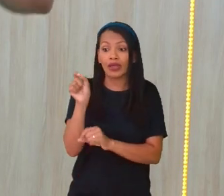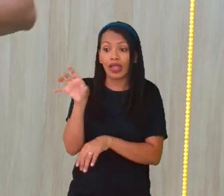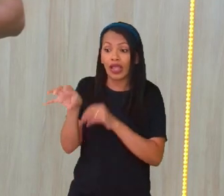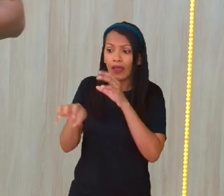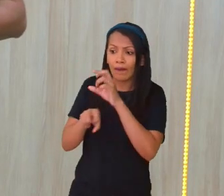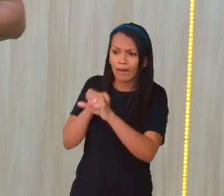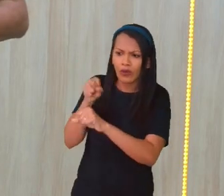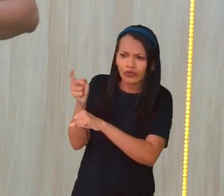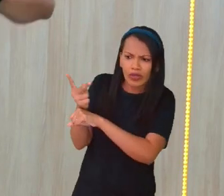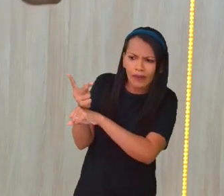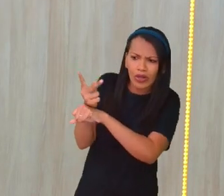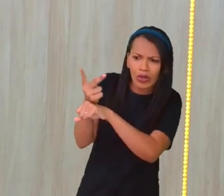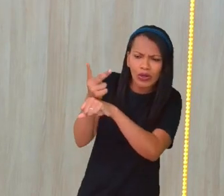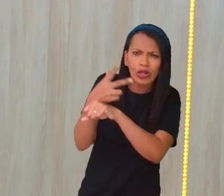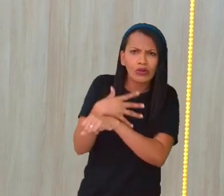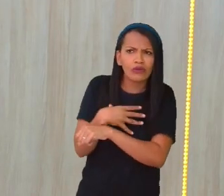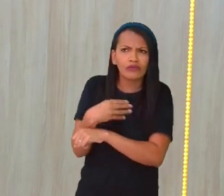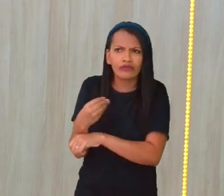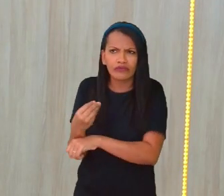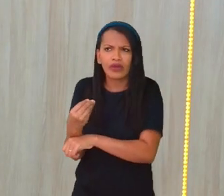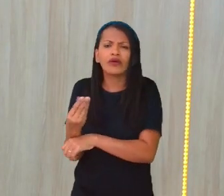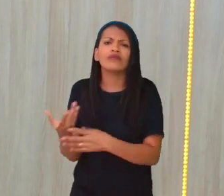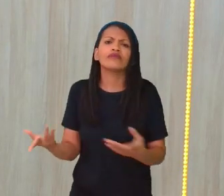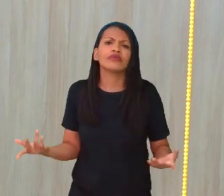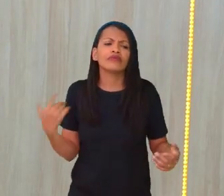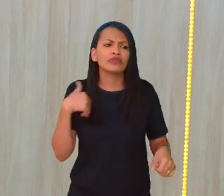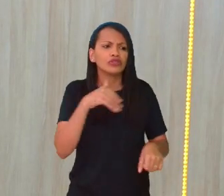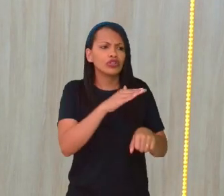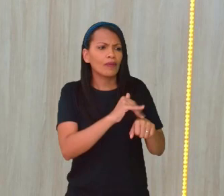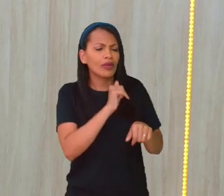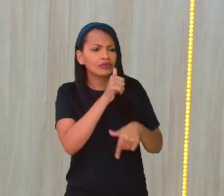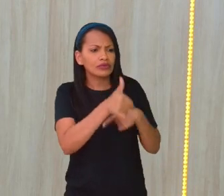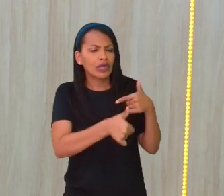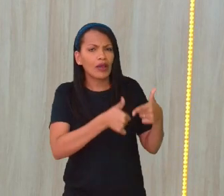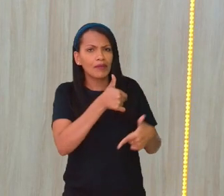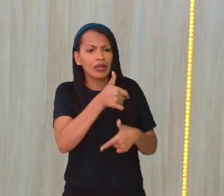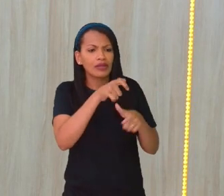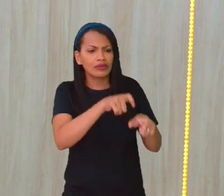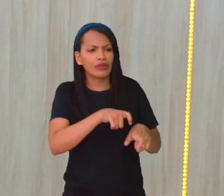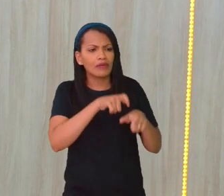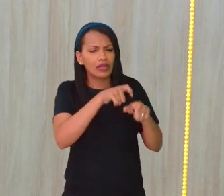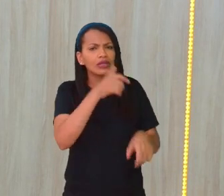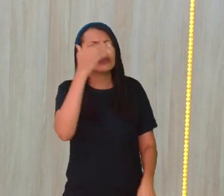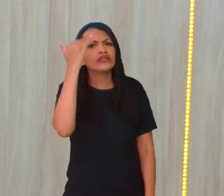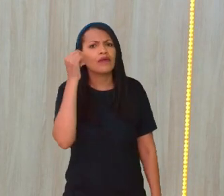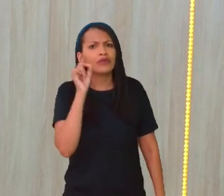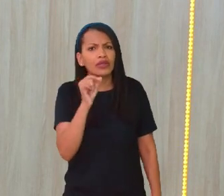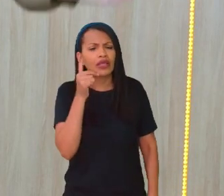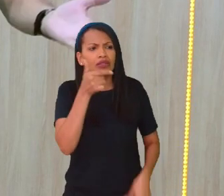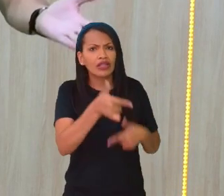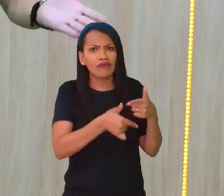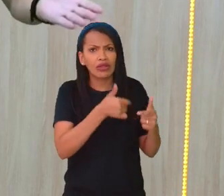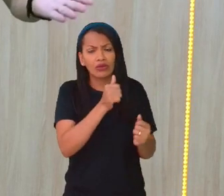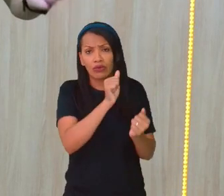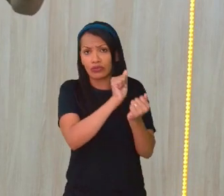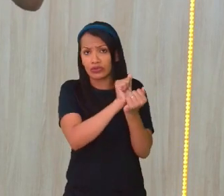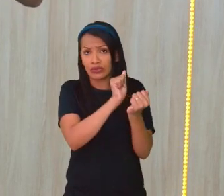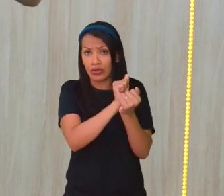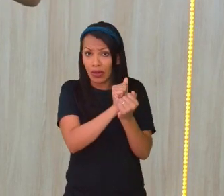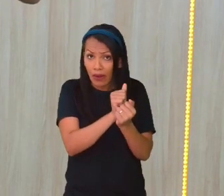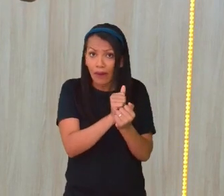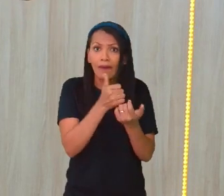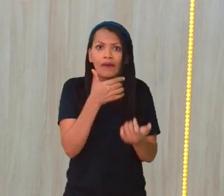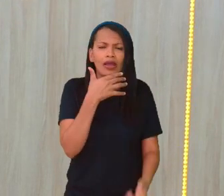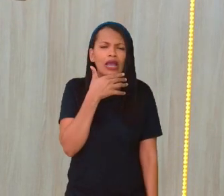filho. O filho foi contactado para trabalhar numa fazenda, e aí ela soube que o pessoal estava trabalhando como escravo. Pois ela